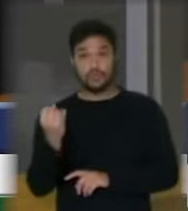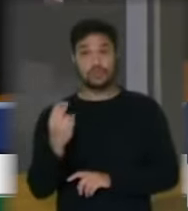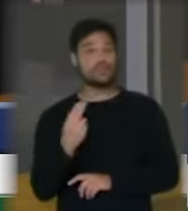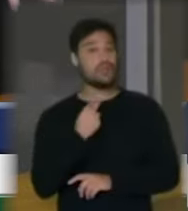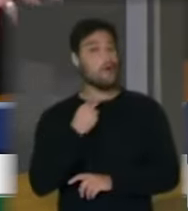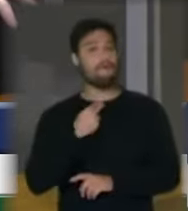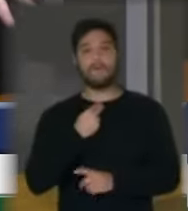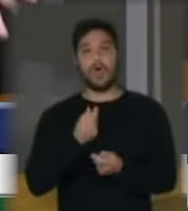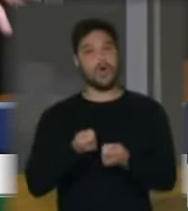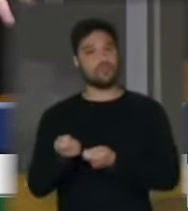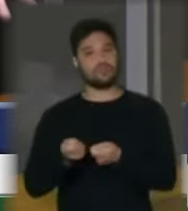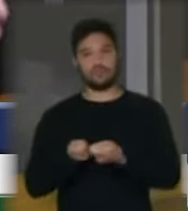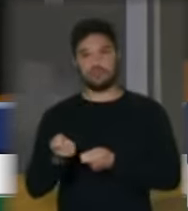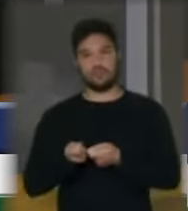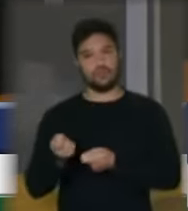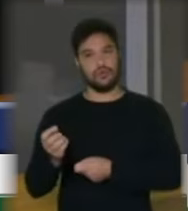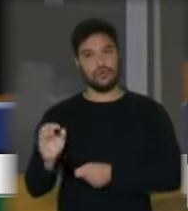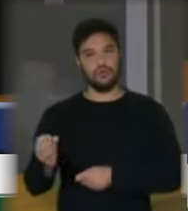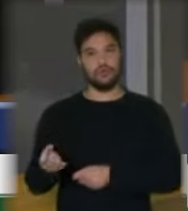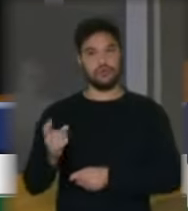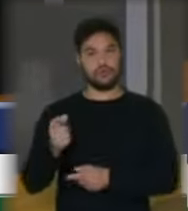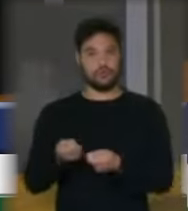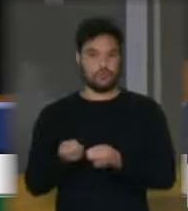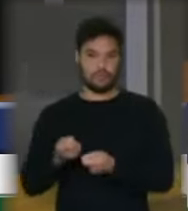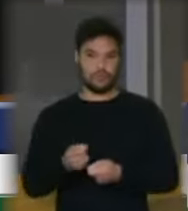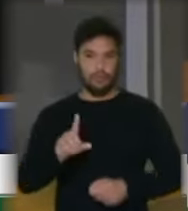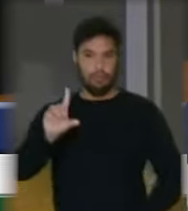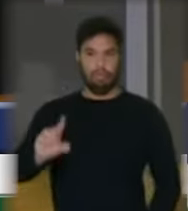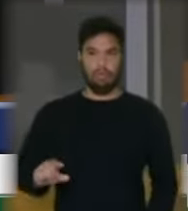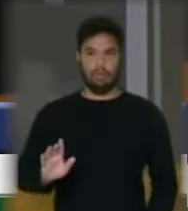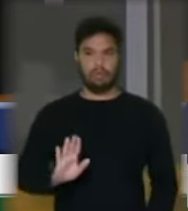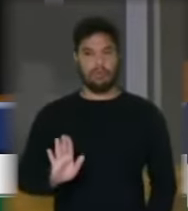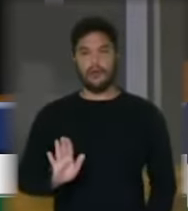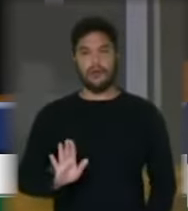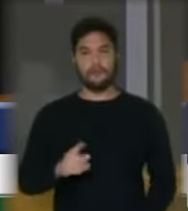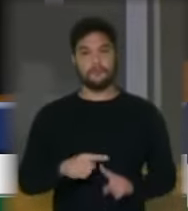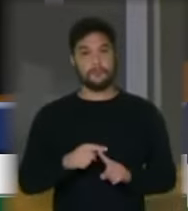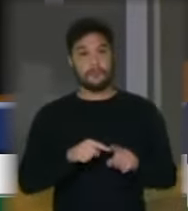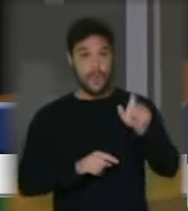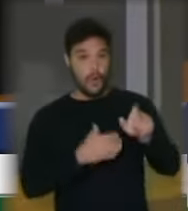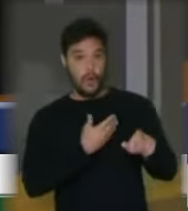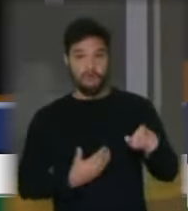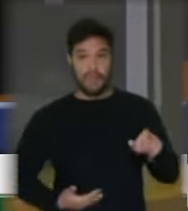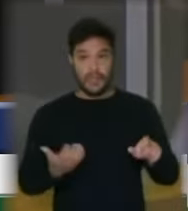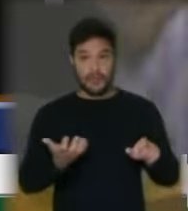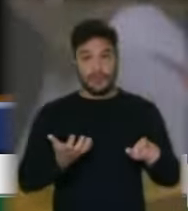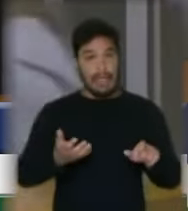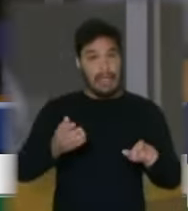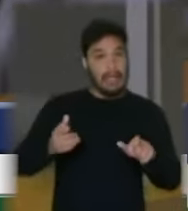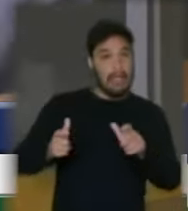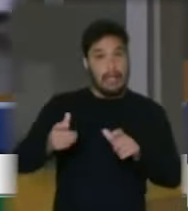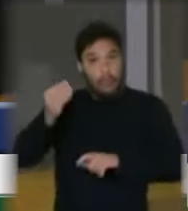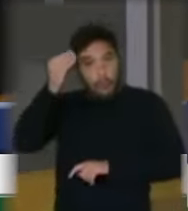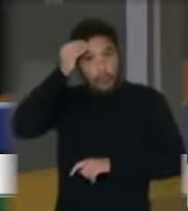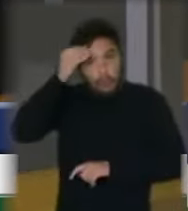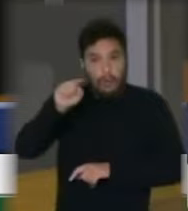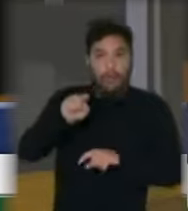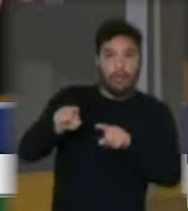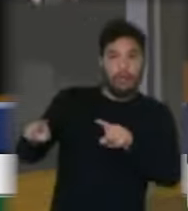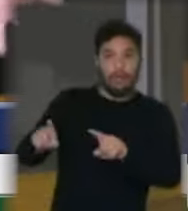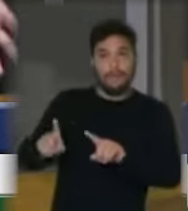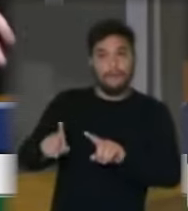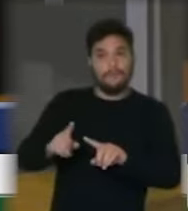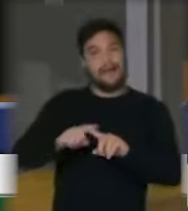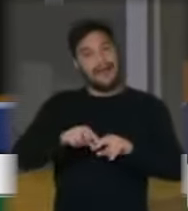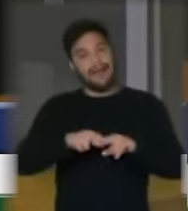de um governante qualquer, que na verdade busca um culpado para o seu fracasso. E o que eles tentam fazer